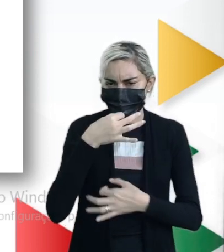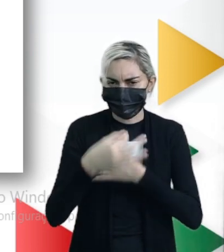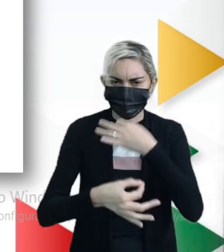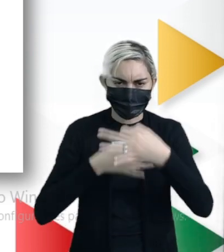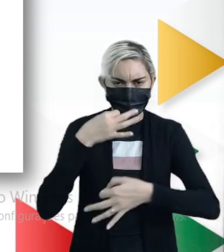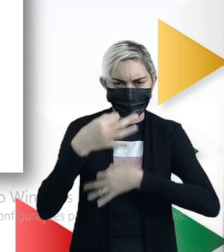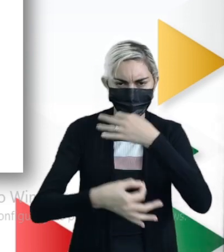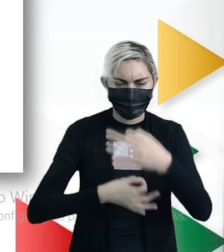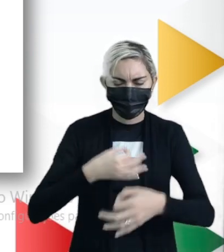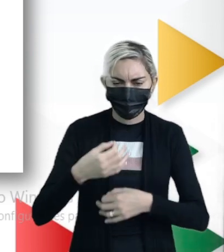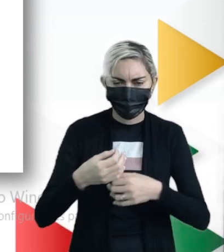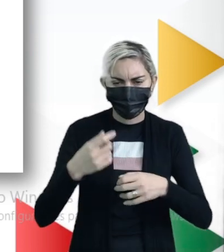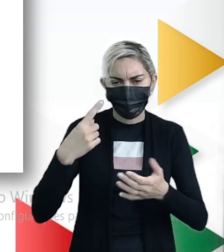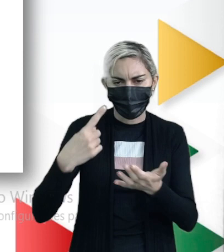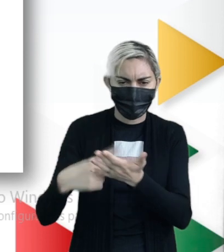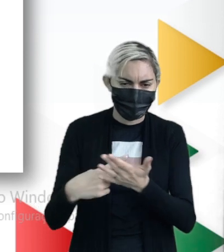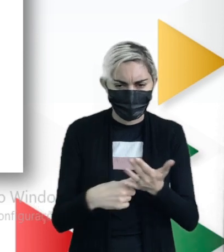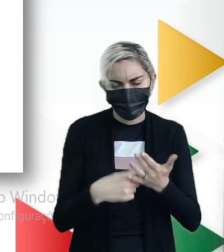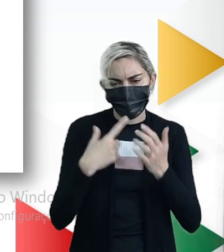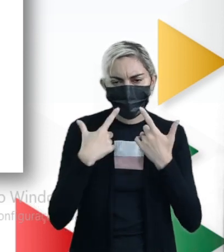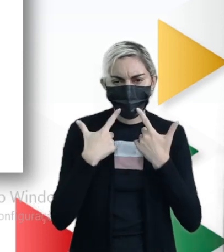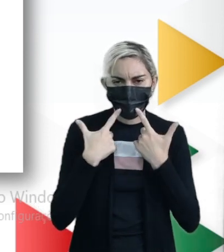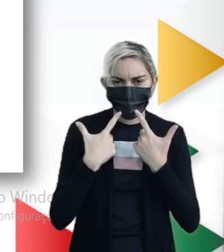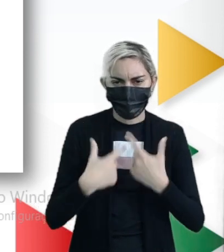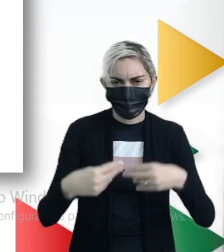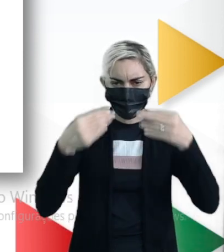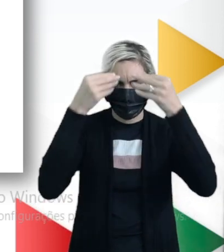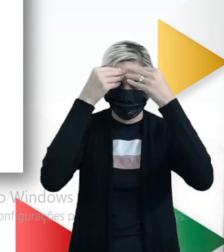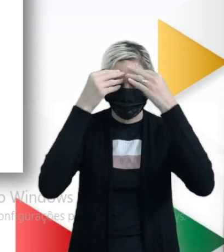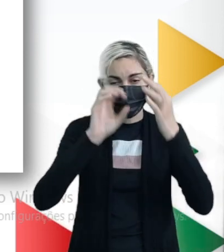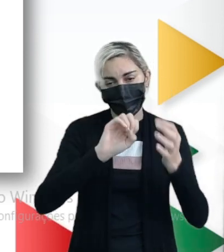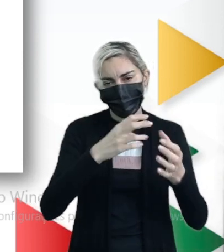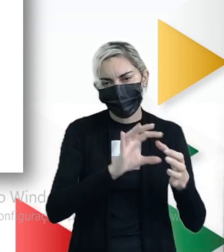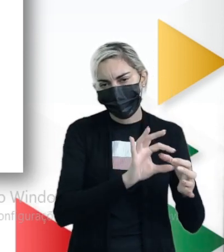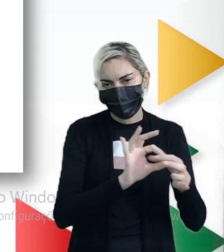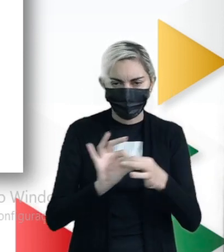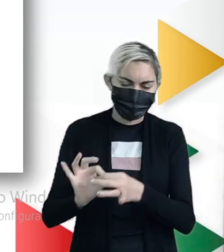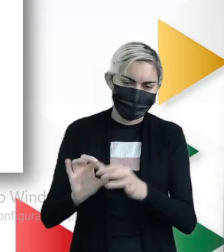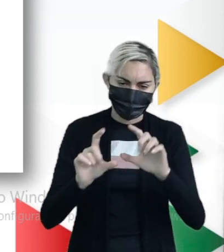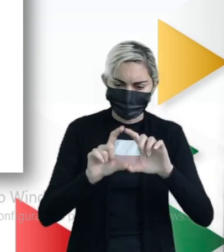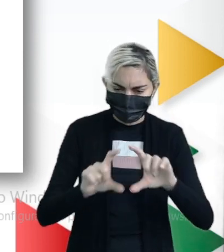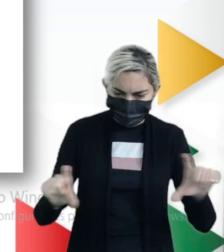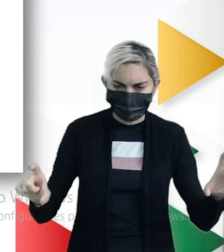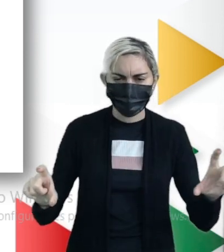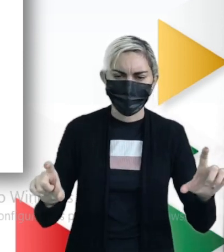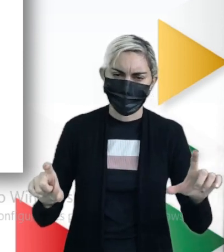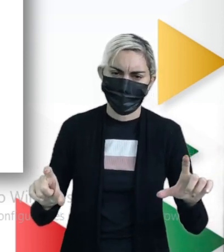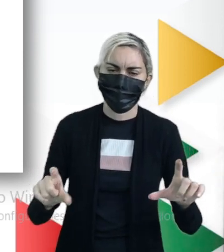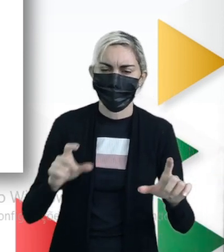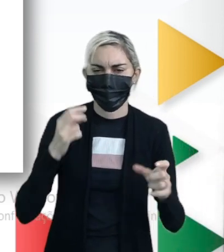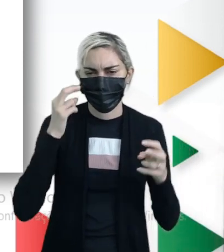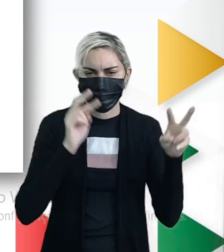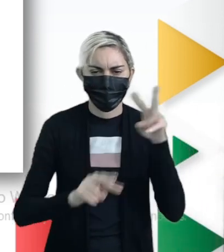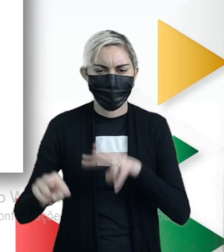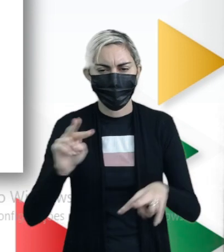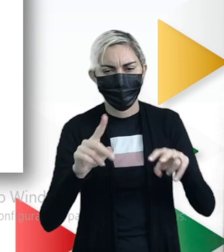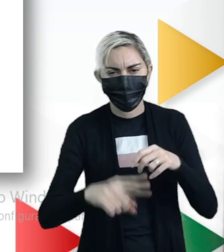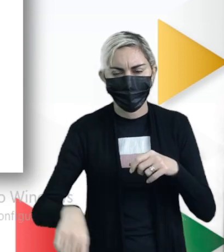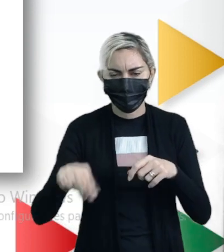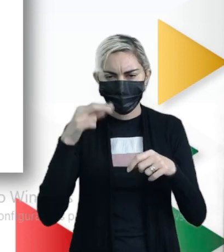sugeridas por marcas linguísticas ou pelo contexto. Aquela frase que nós acabamos de ver, nós